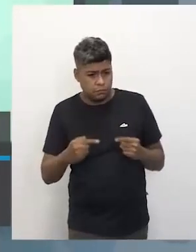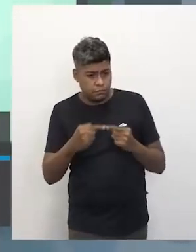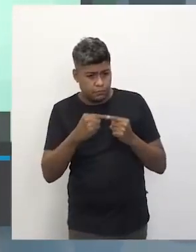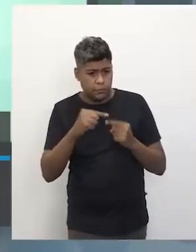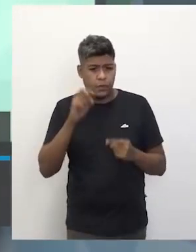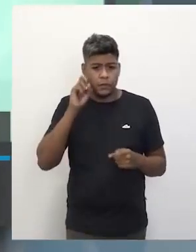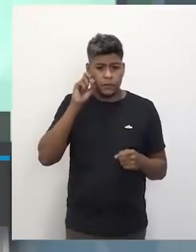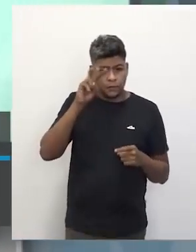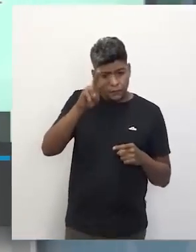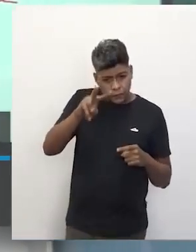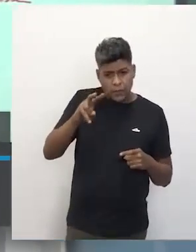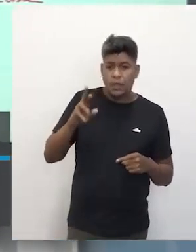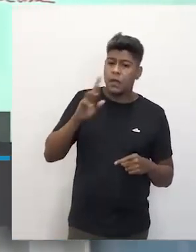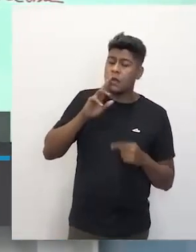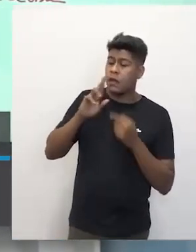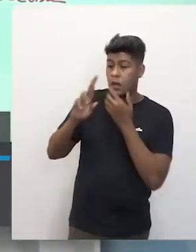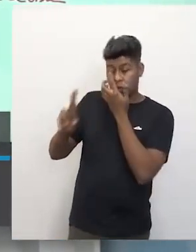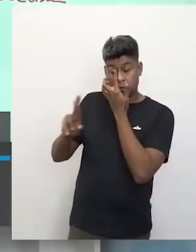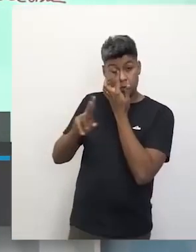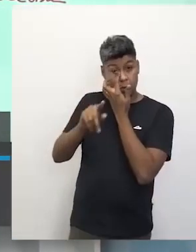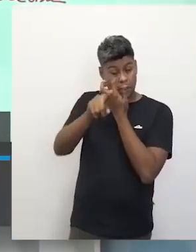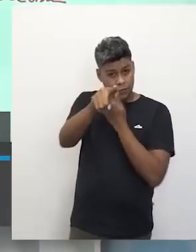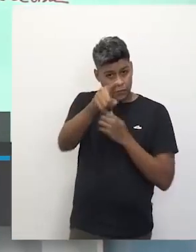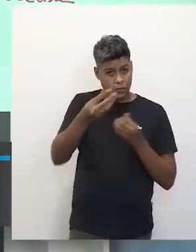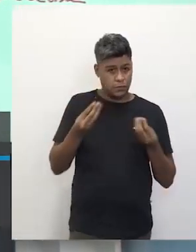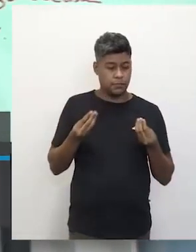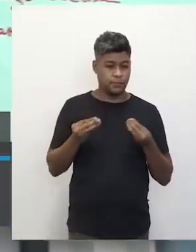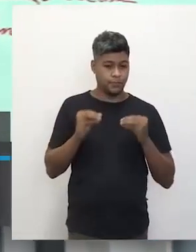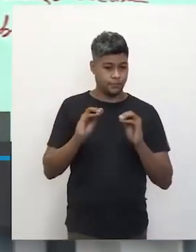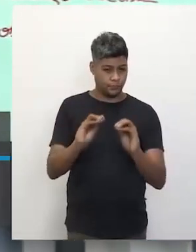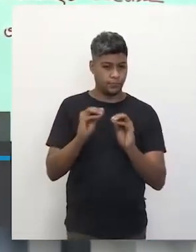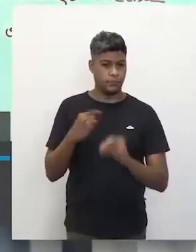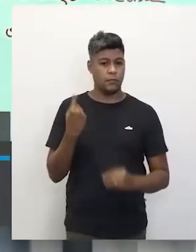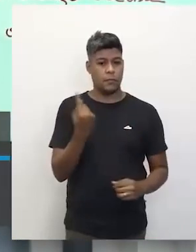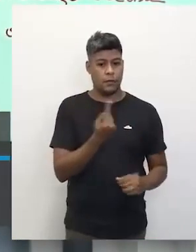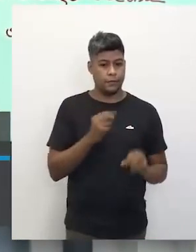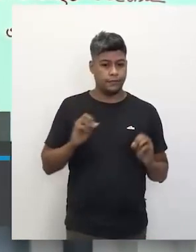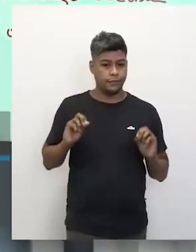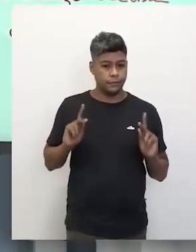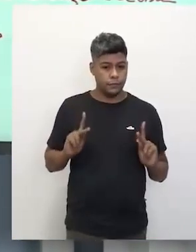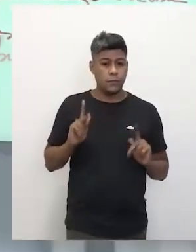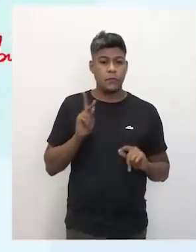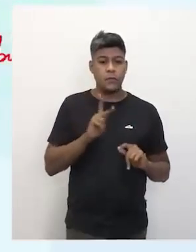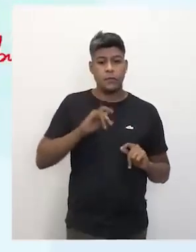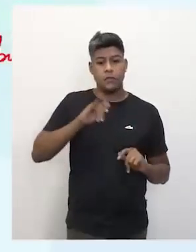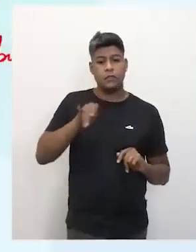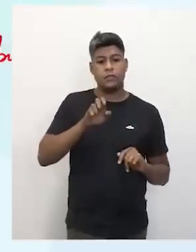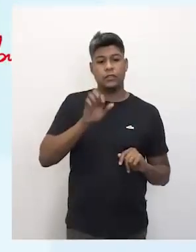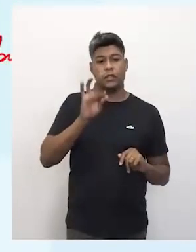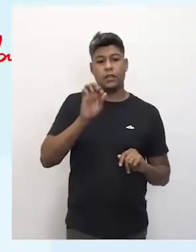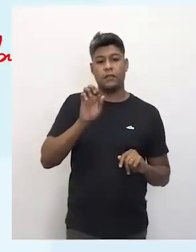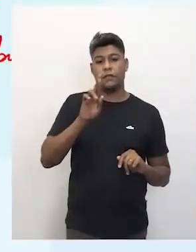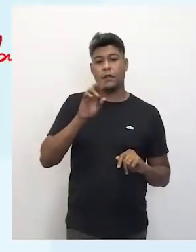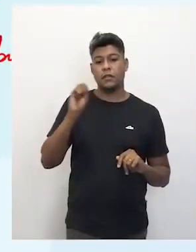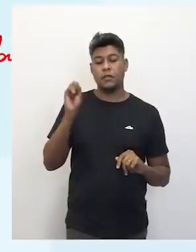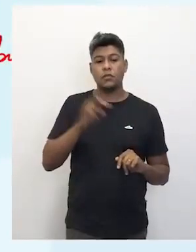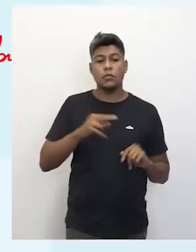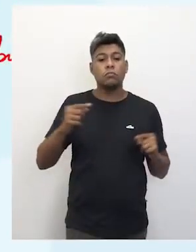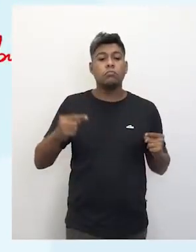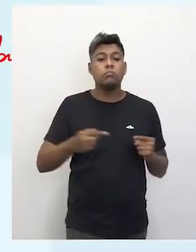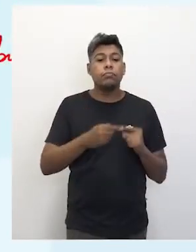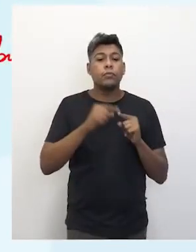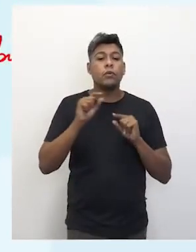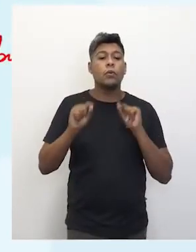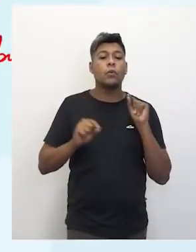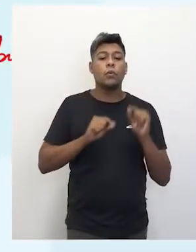a mais algumas respostas, né, que vocês colocaram aí gentilmente para nós, ok? O professor Jefferson disse que legitimação tem a ver aí